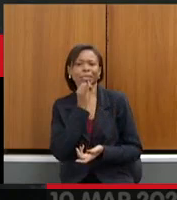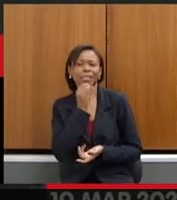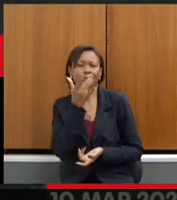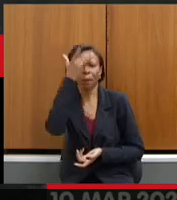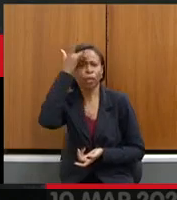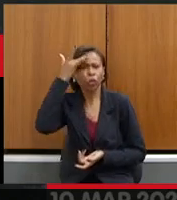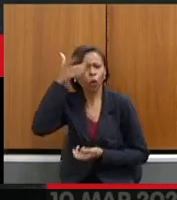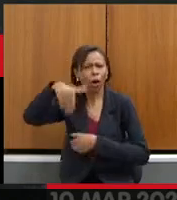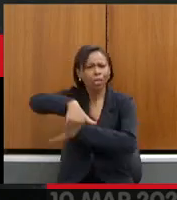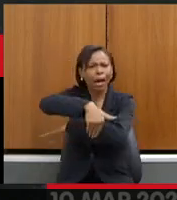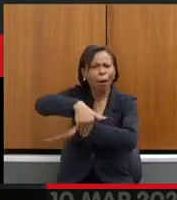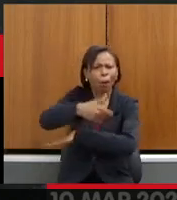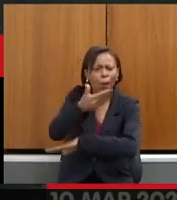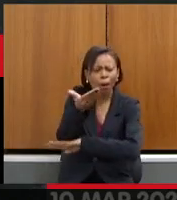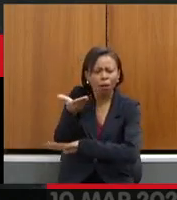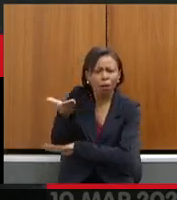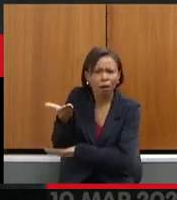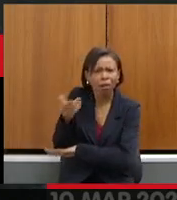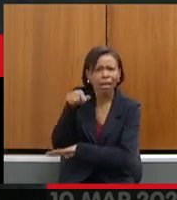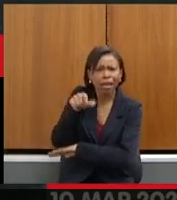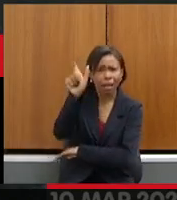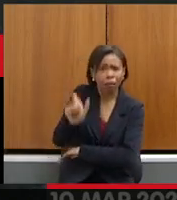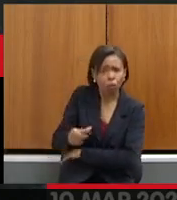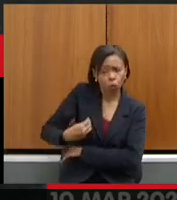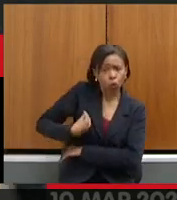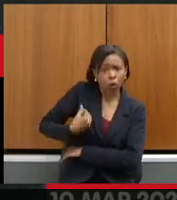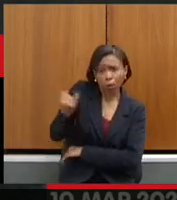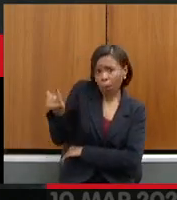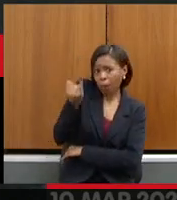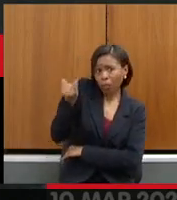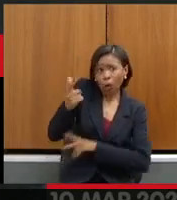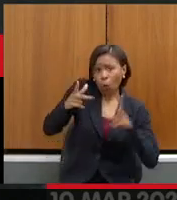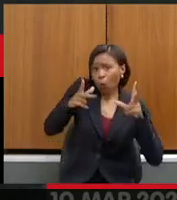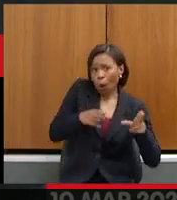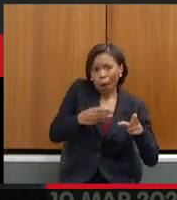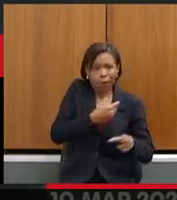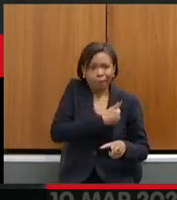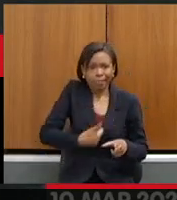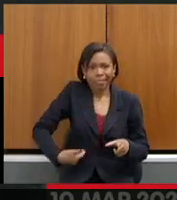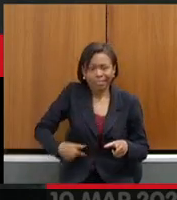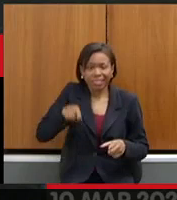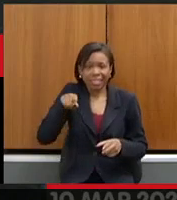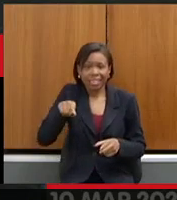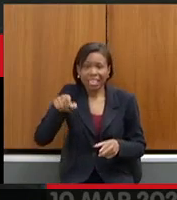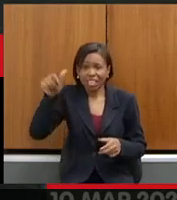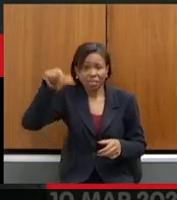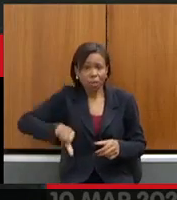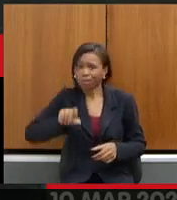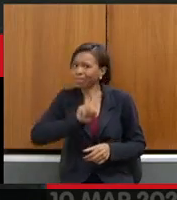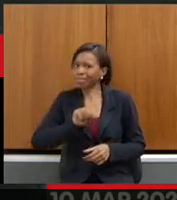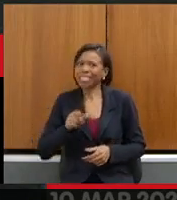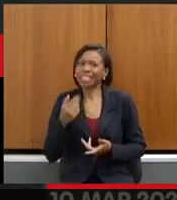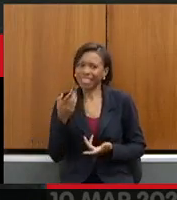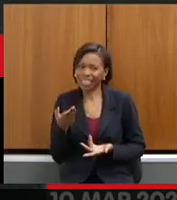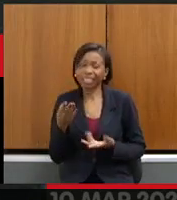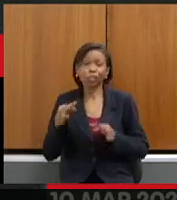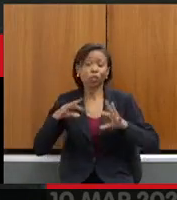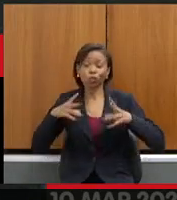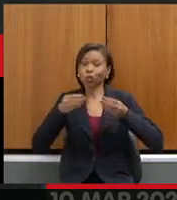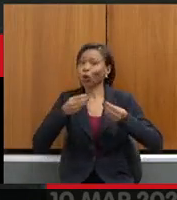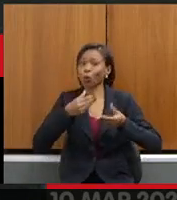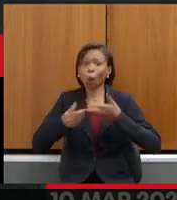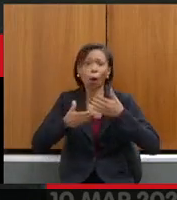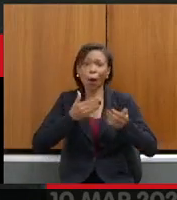na rua a vida dele é tão importante como do governador Qual que é a diferença da vida do morador de rua a vida do governador então todas as vidas importa